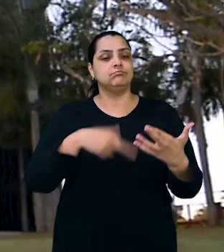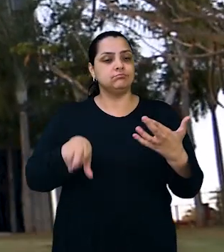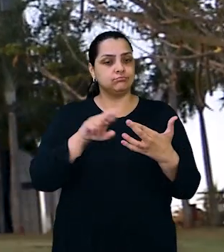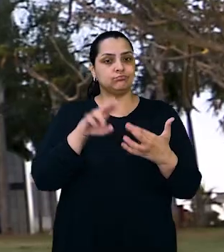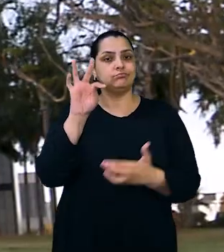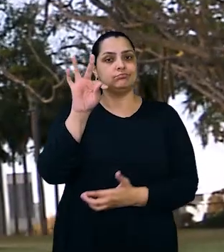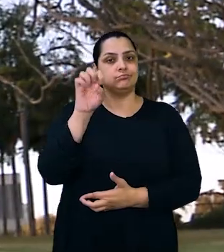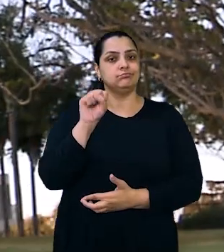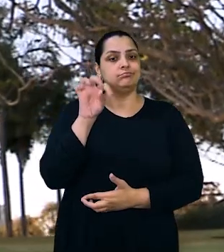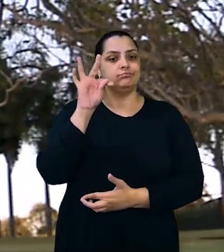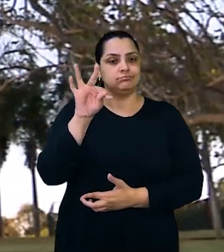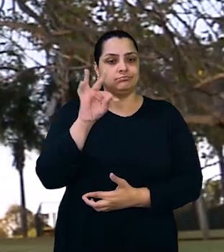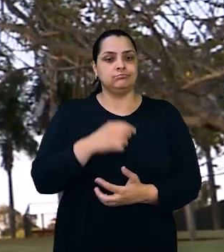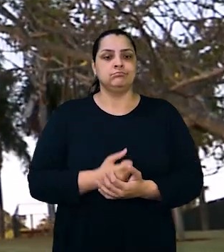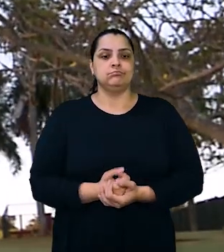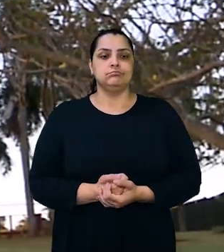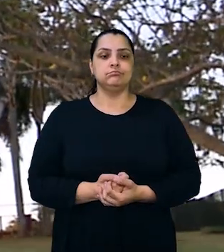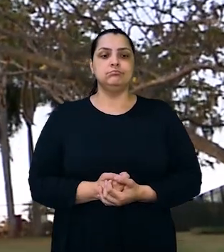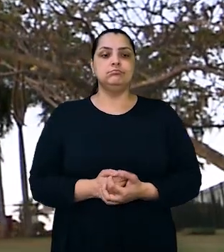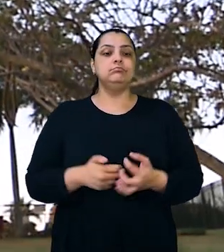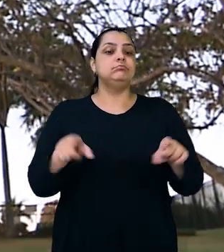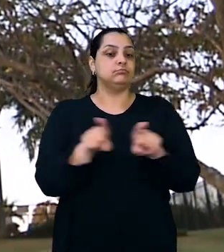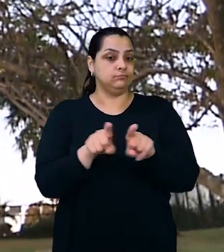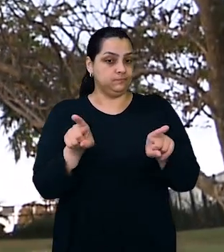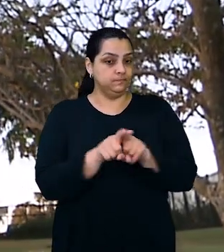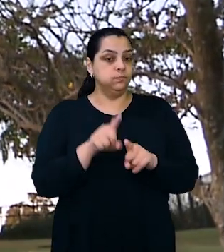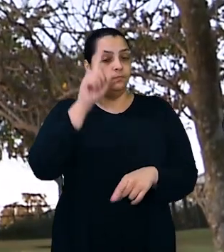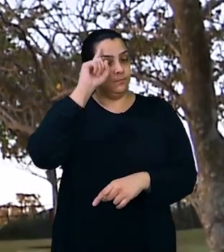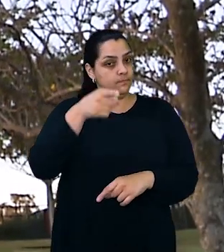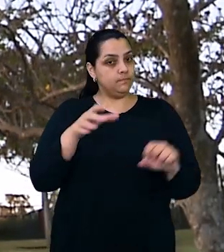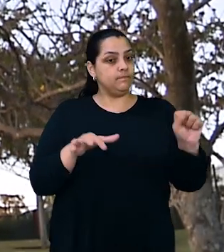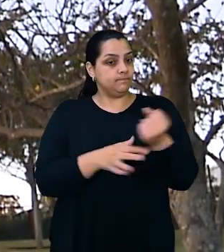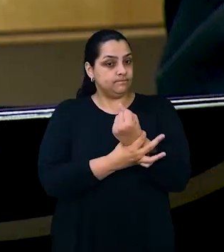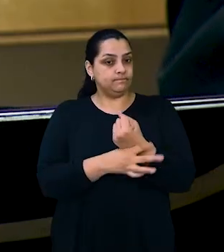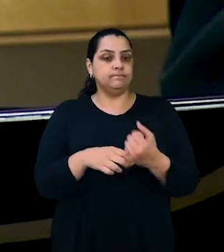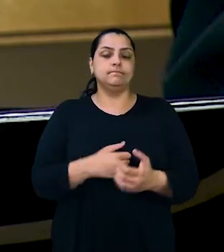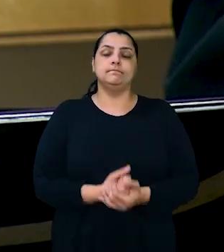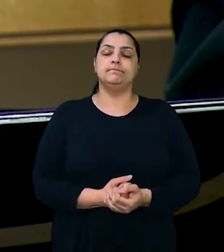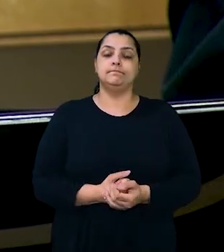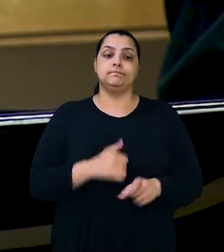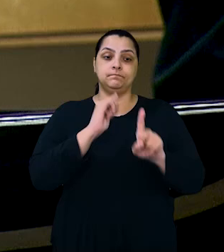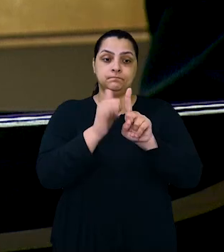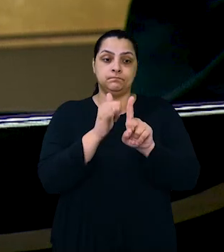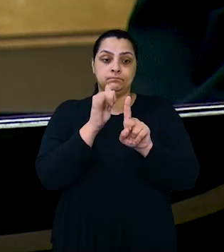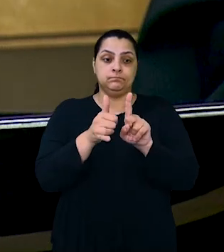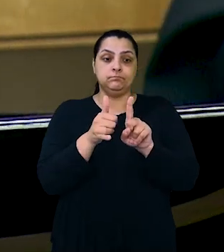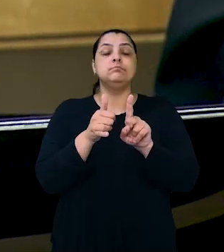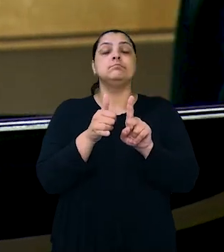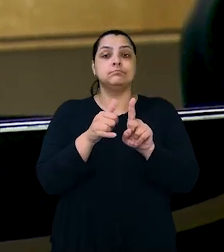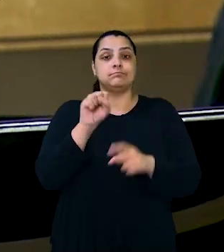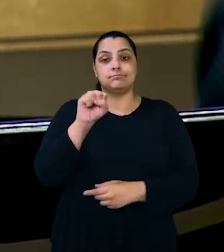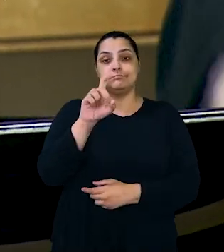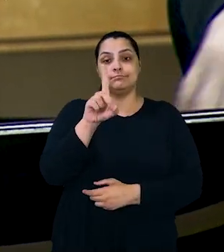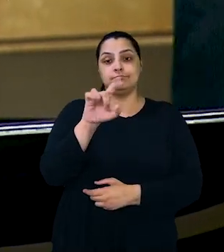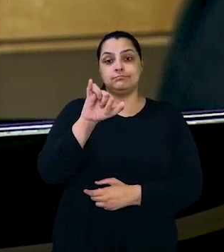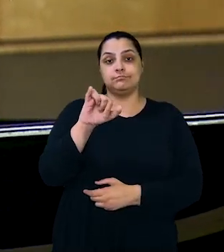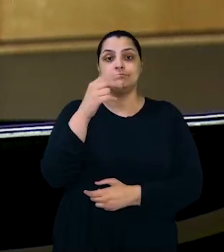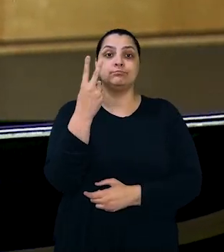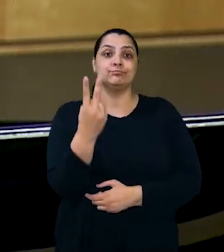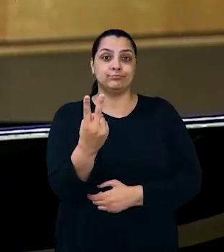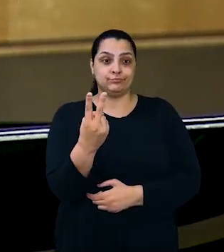ao Tribunal Superior do Trabalho, também por meio de mandado de segurança. O relator do caso na seção 2 de